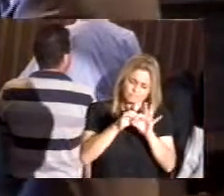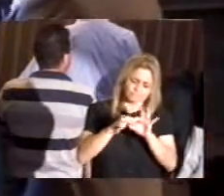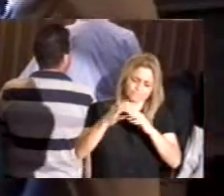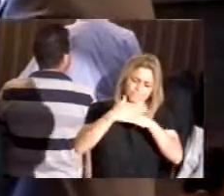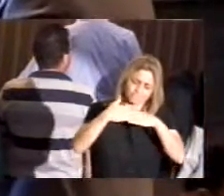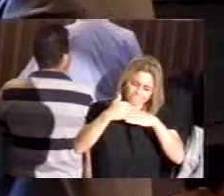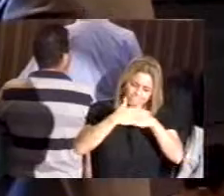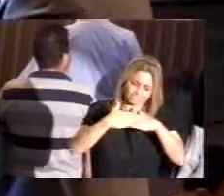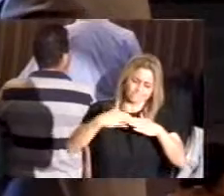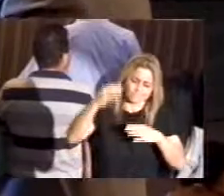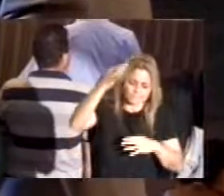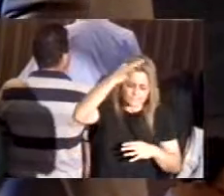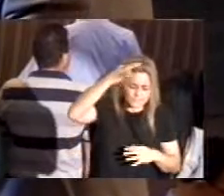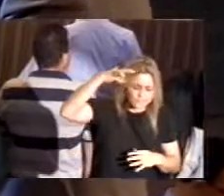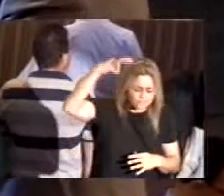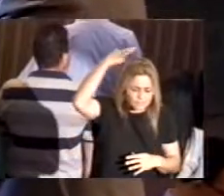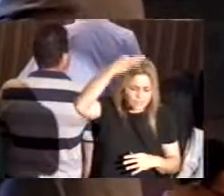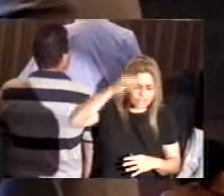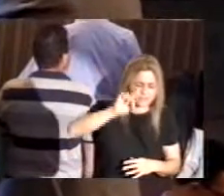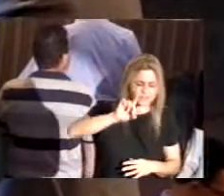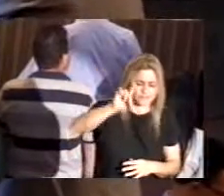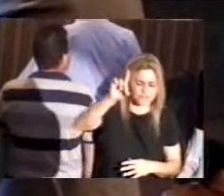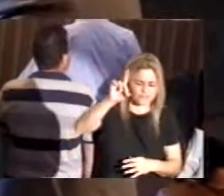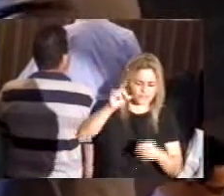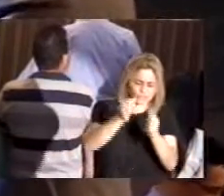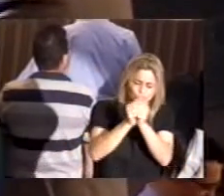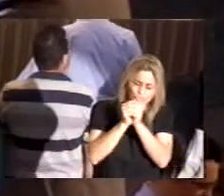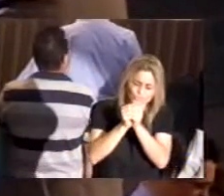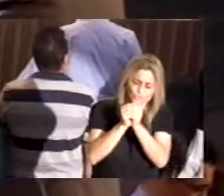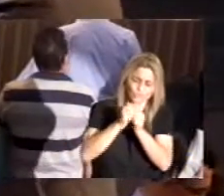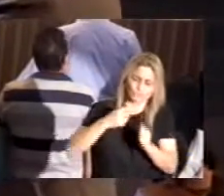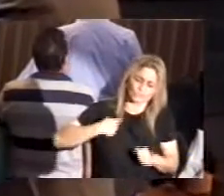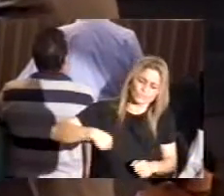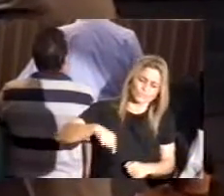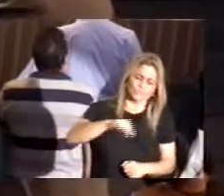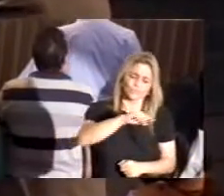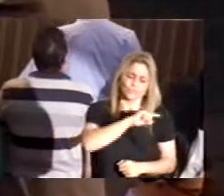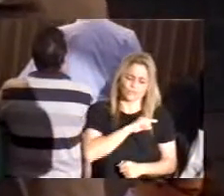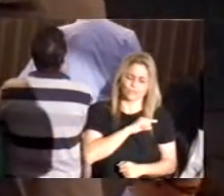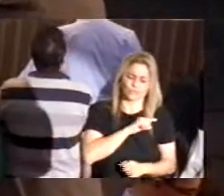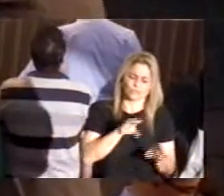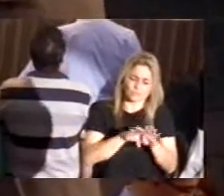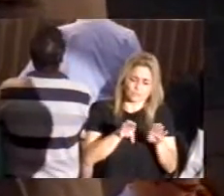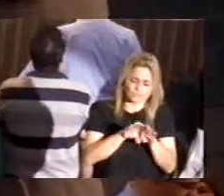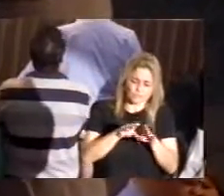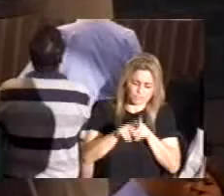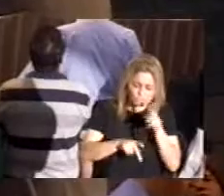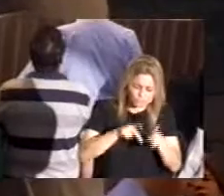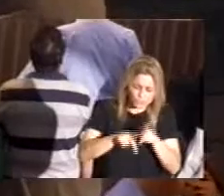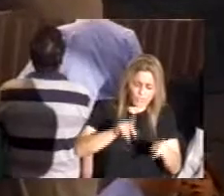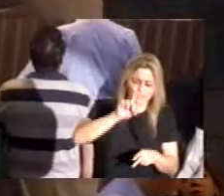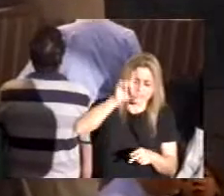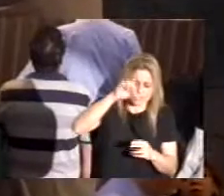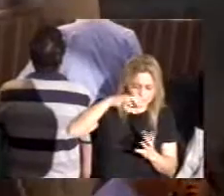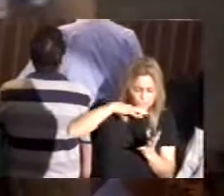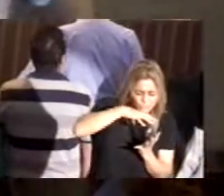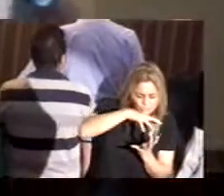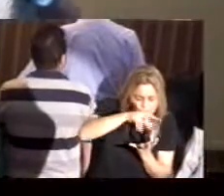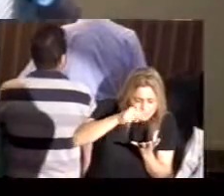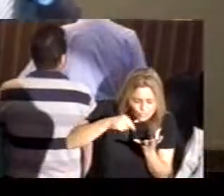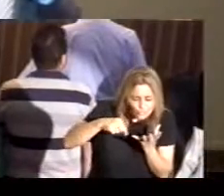do Santo Espírito de Deus estejam com todos nós aqui e com o povo de Deus espalhado pela face da